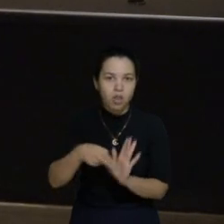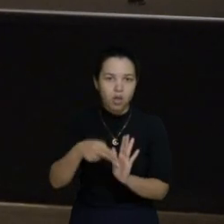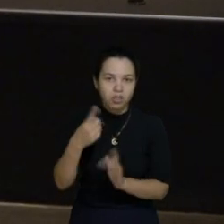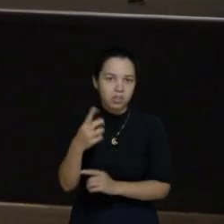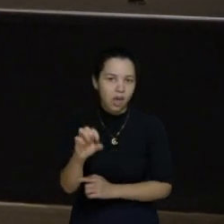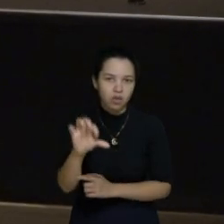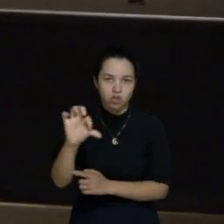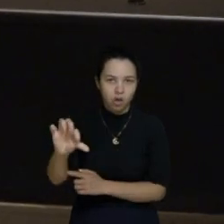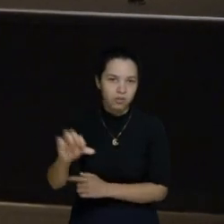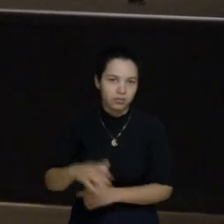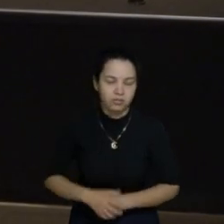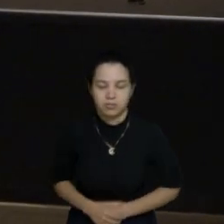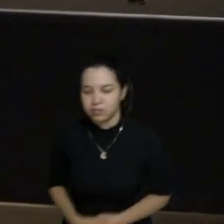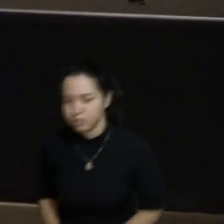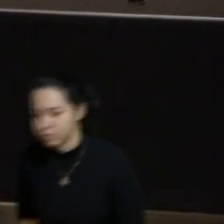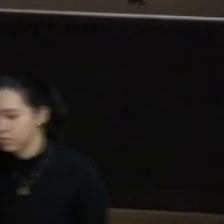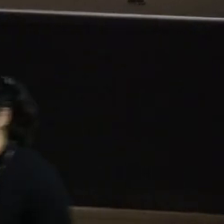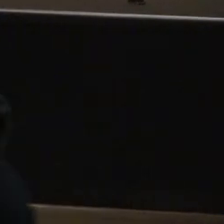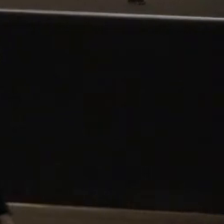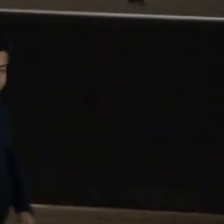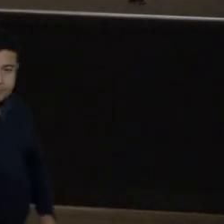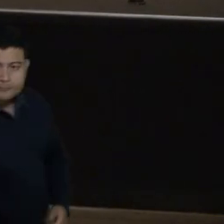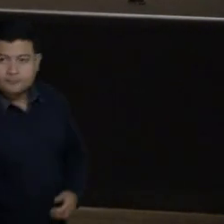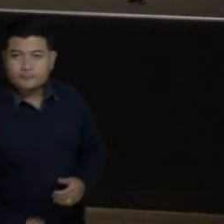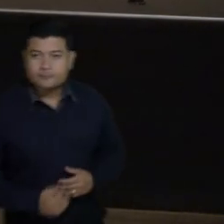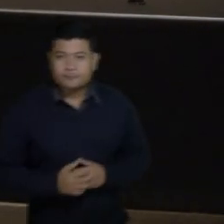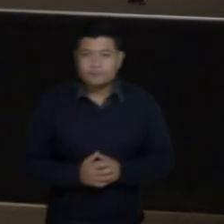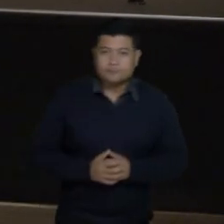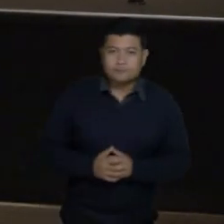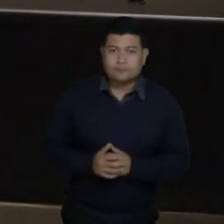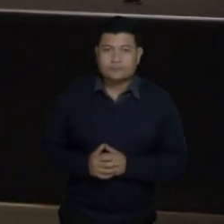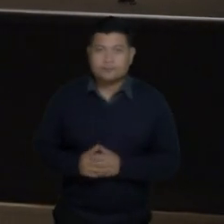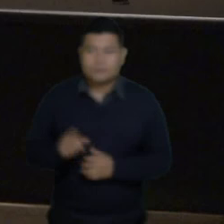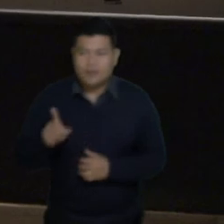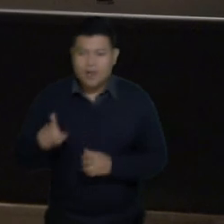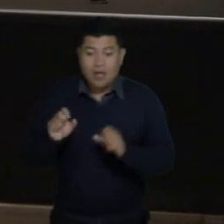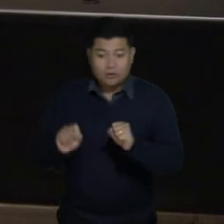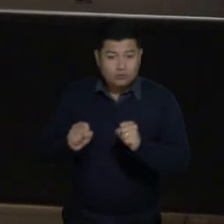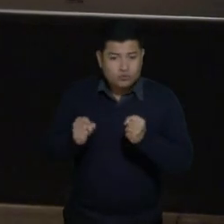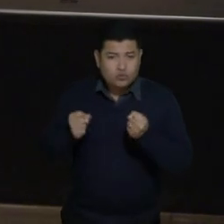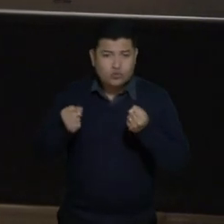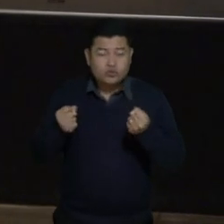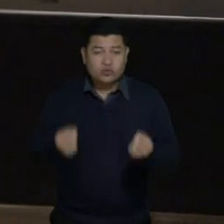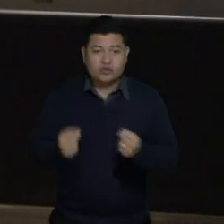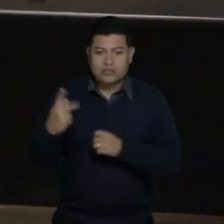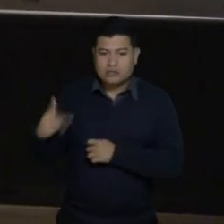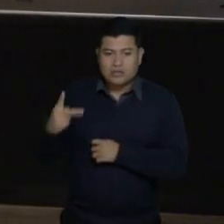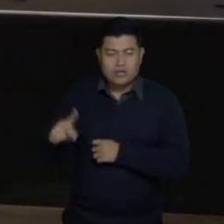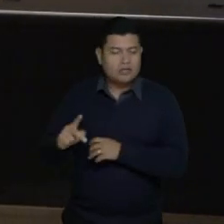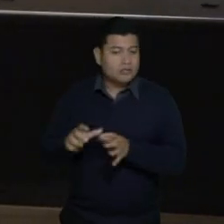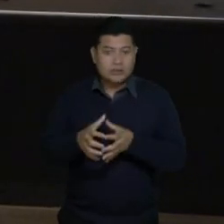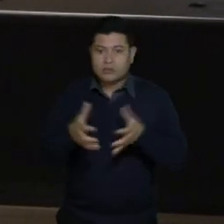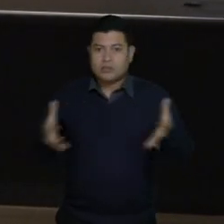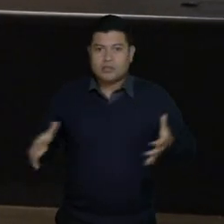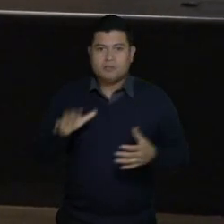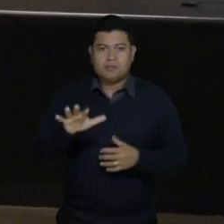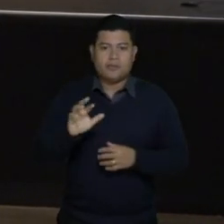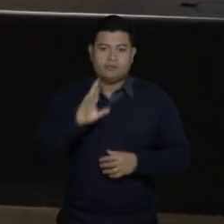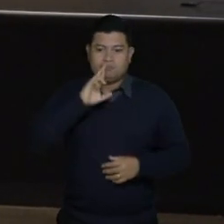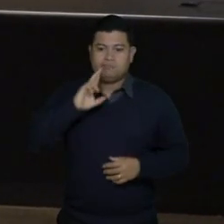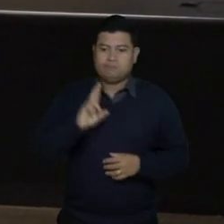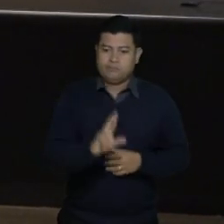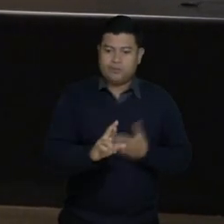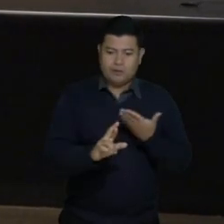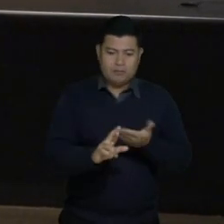10 ela se senti horrível e assim forço dela era gigante e o resultado não era o resultado que